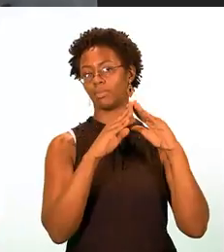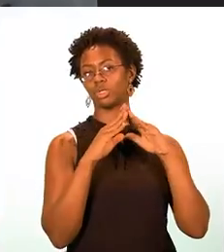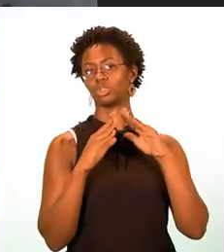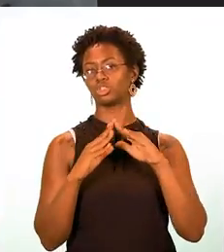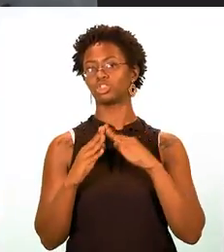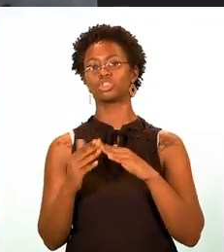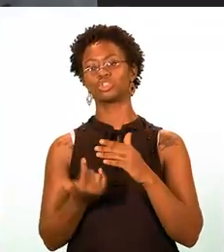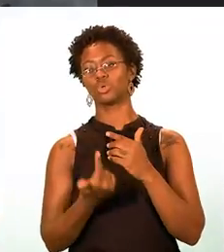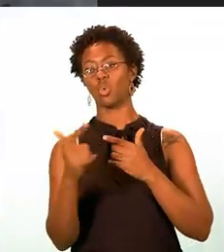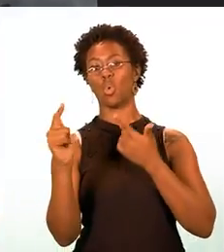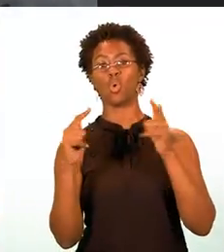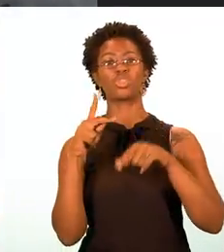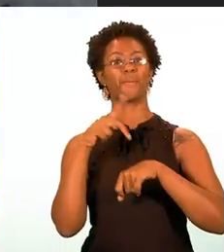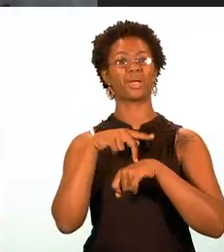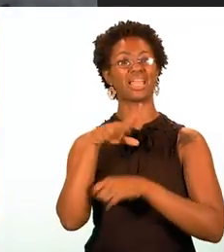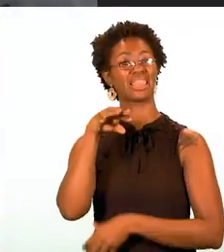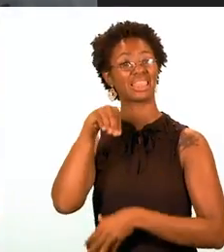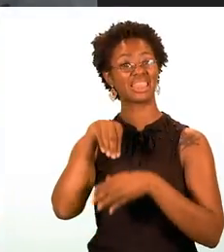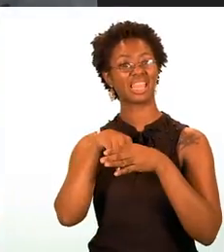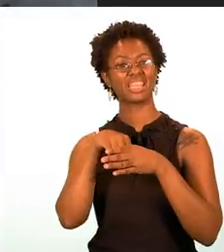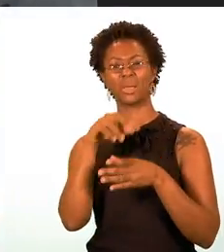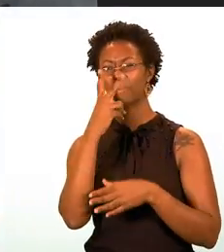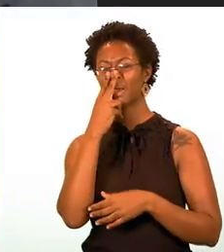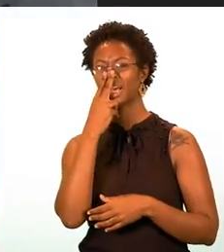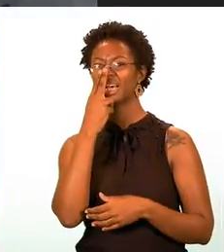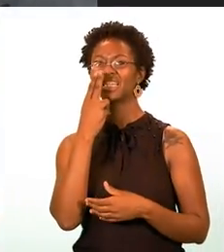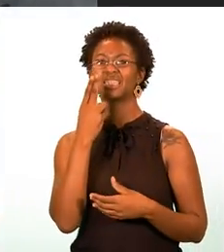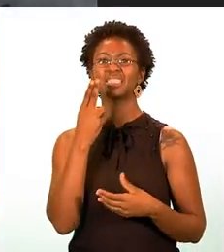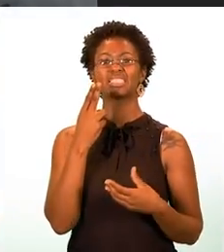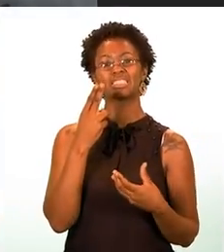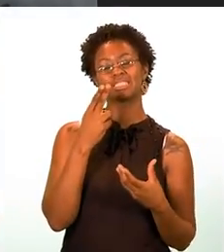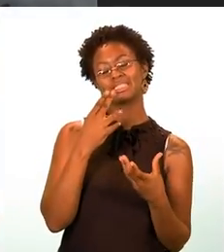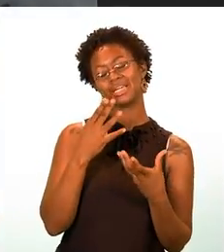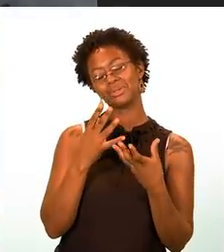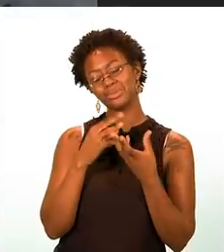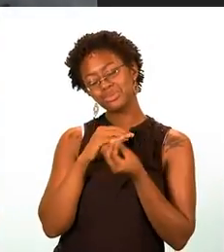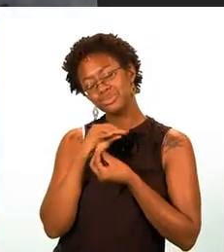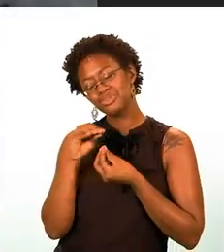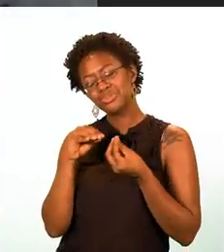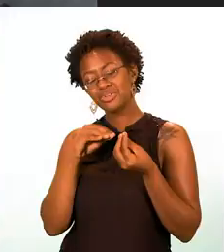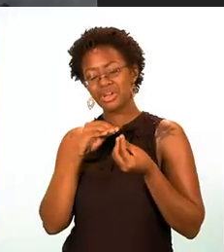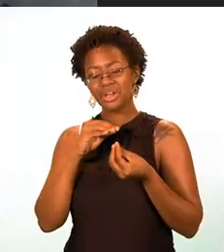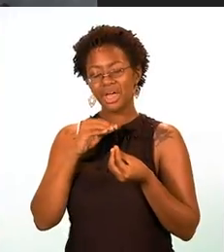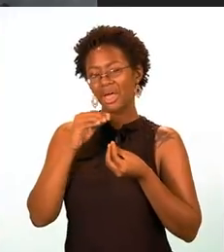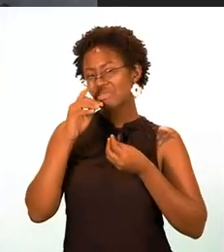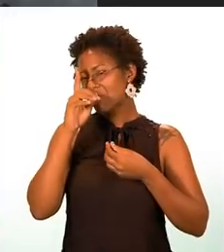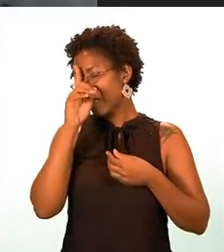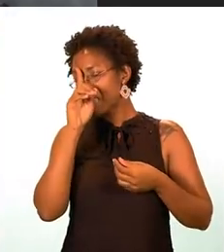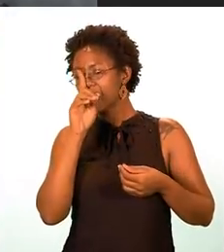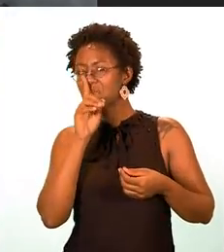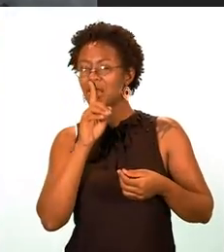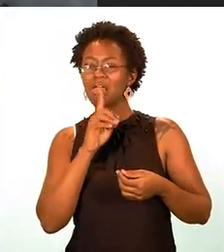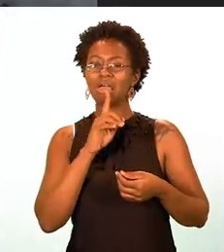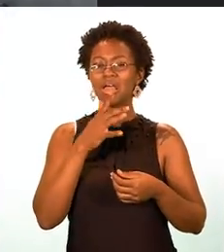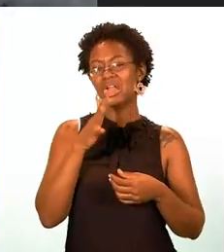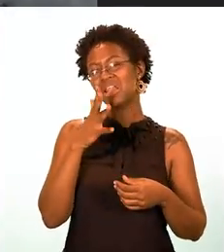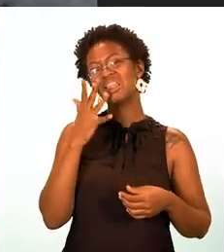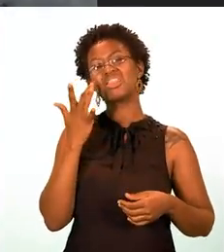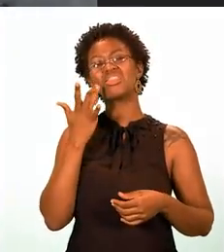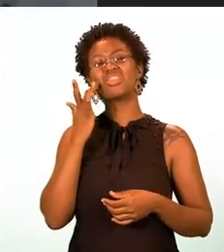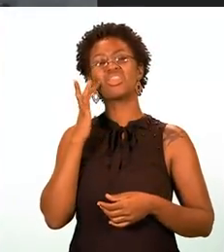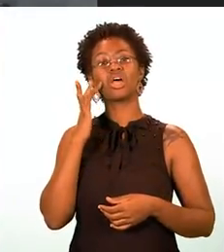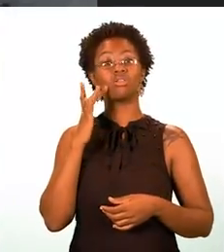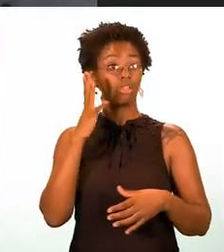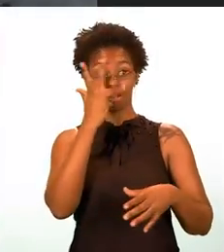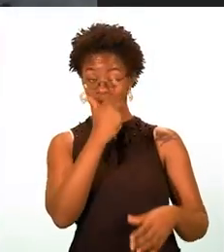outras pedras dentro, ele é meio champanhe, ele é meio amareladinho, ele é meio